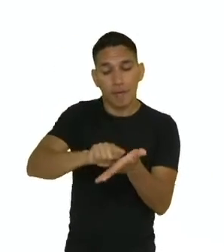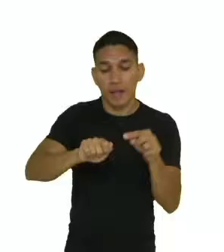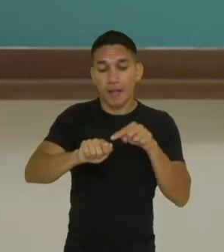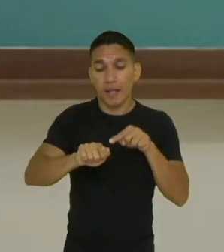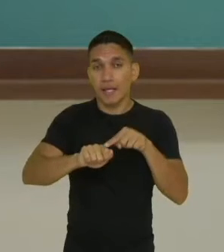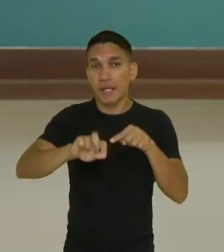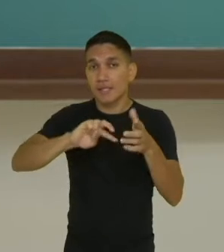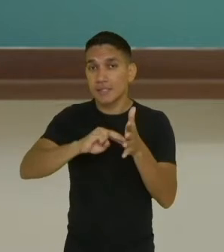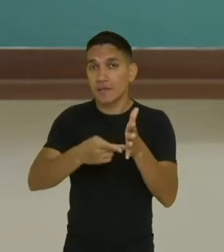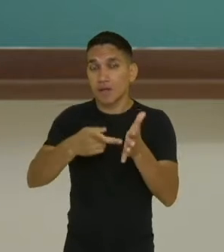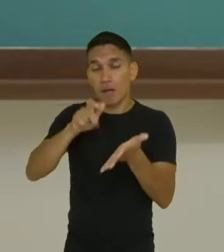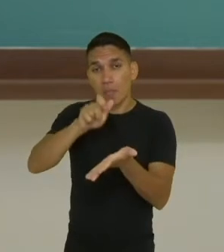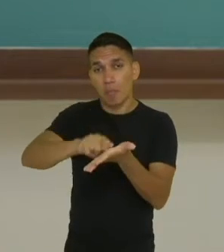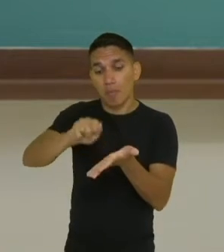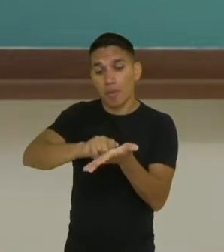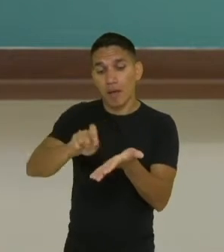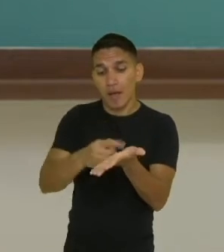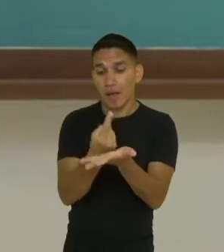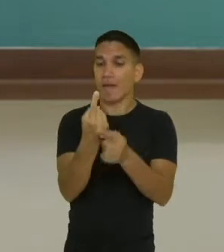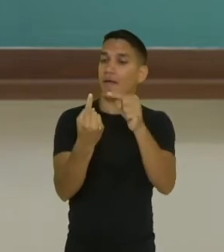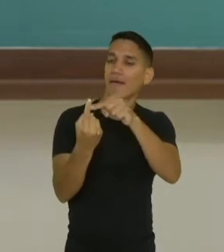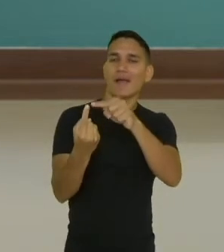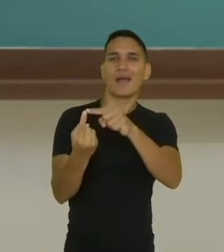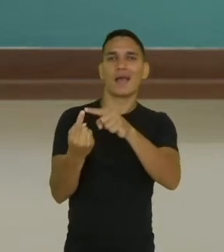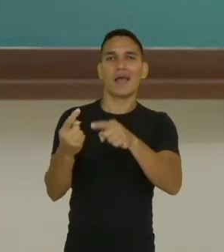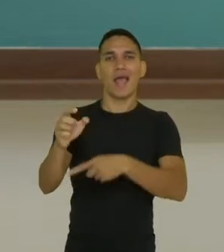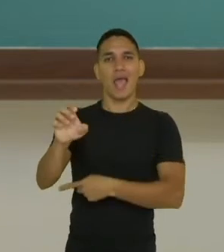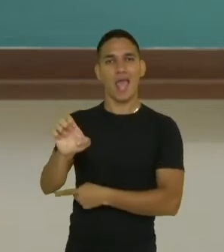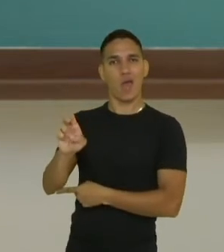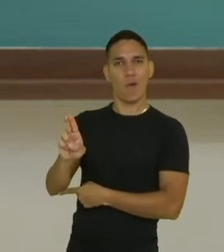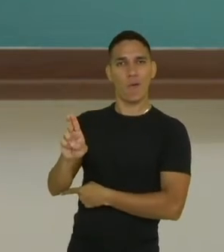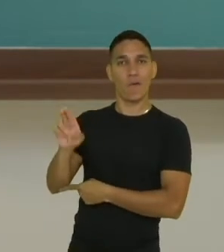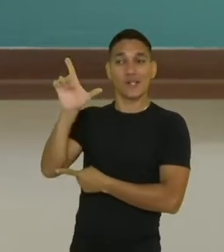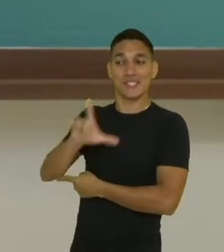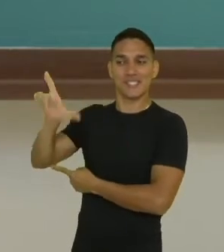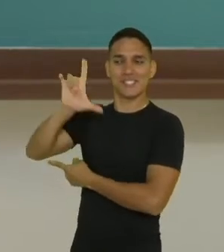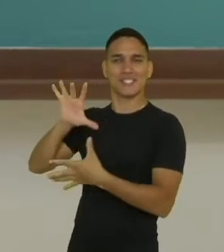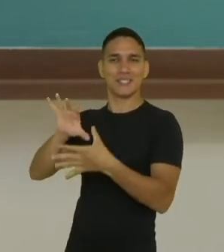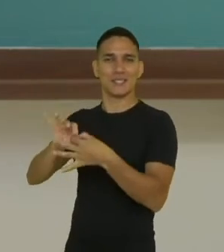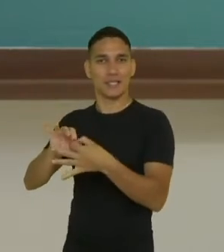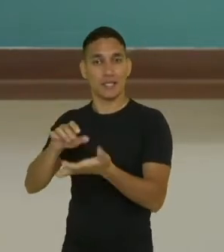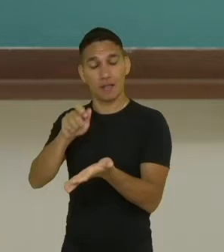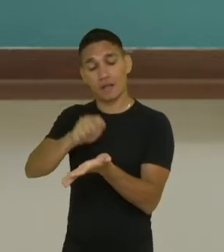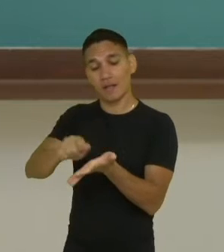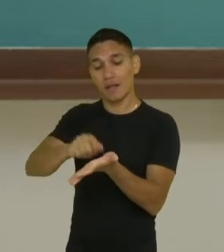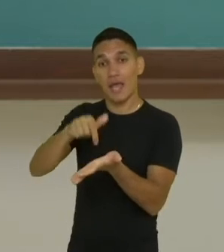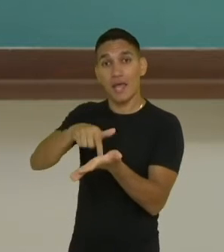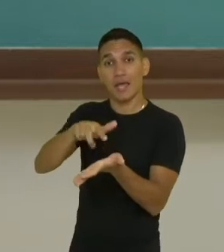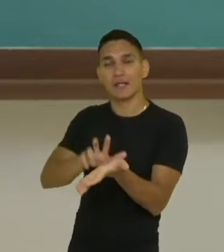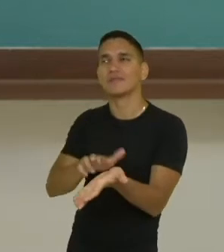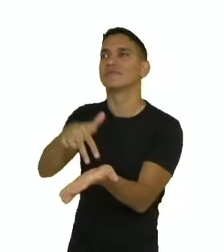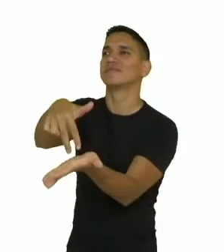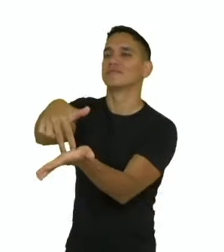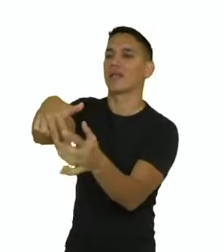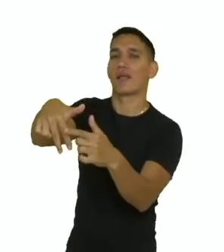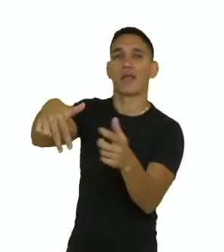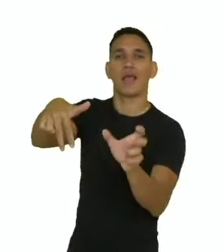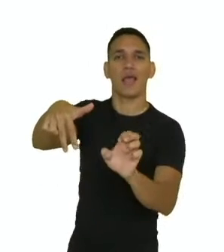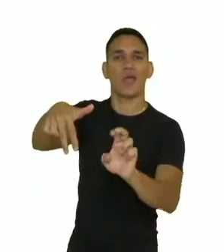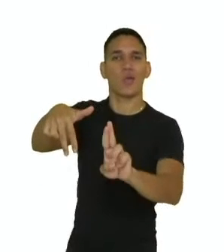eu lírico. Então, aquele que escreve é o eu lírico, aquele que se manifesta por meio da